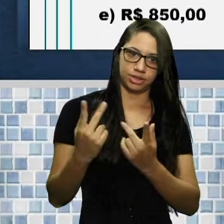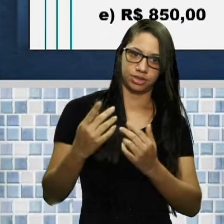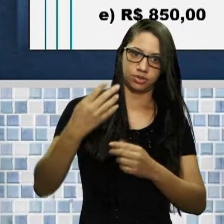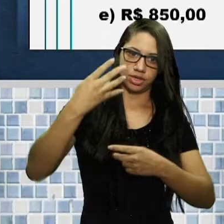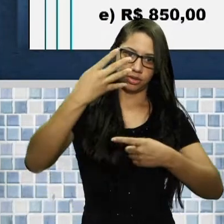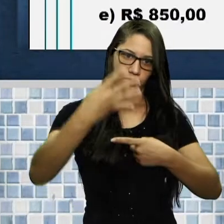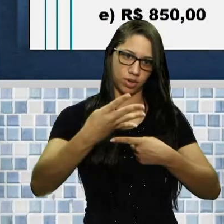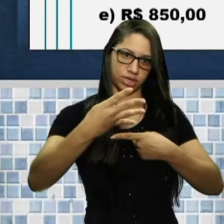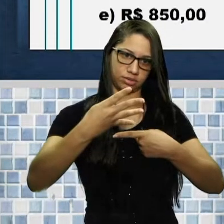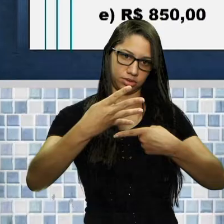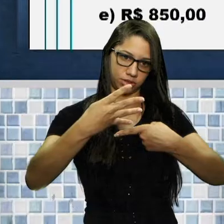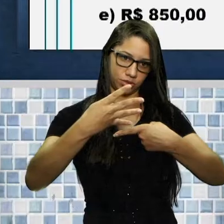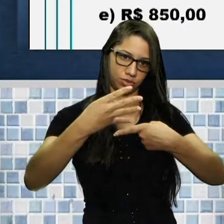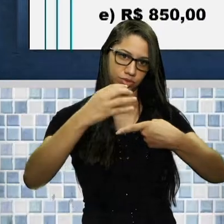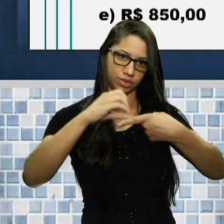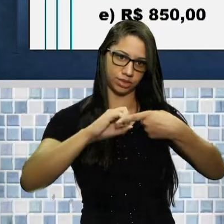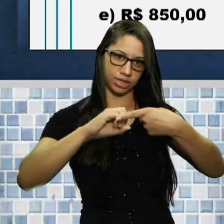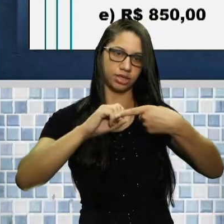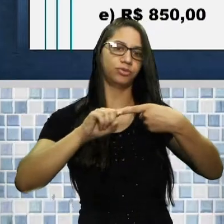42 dividido por